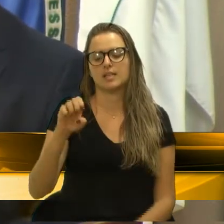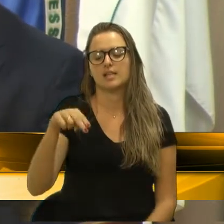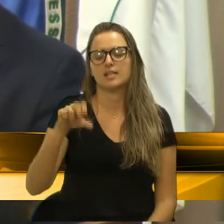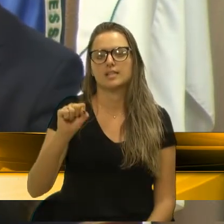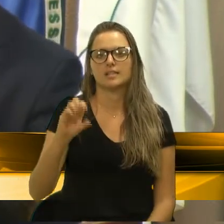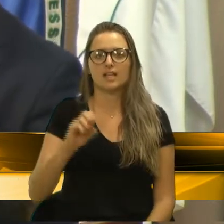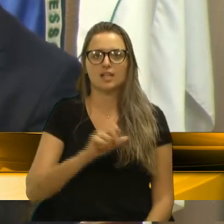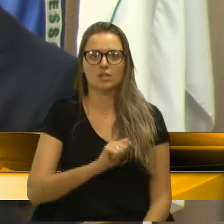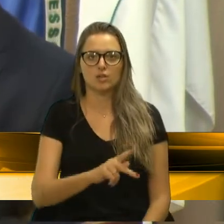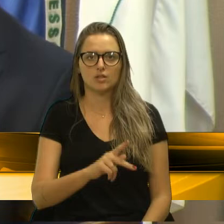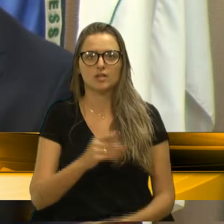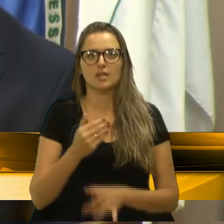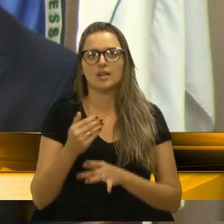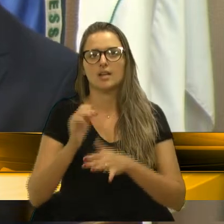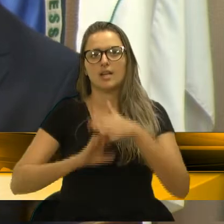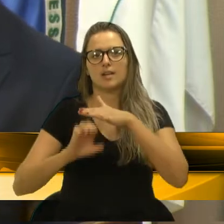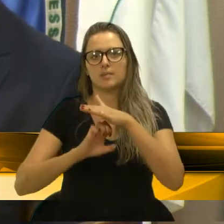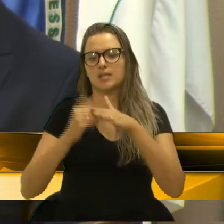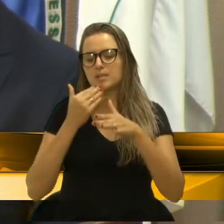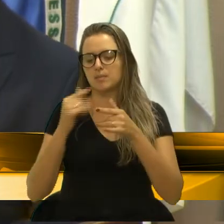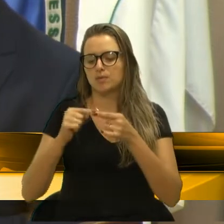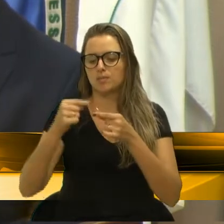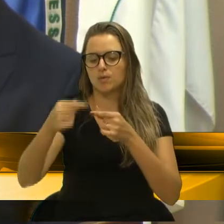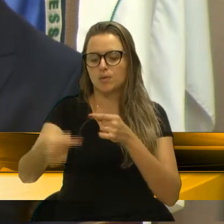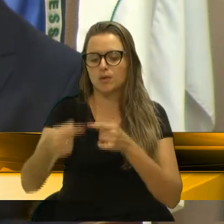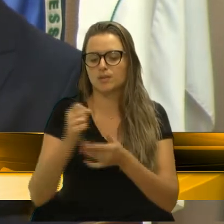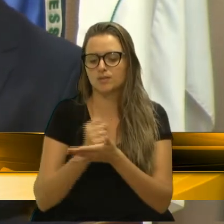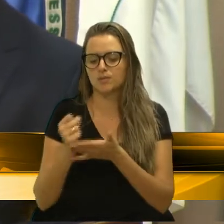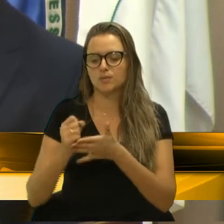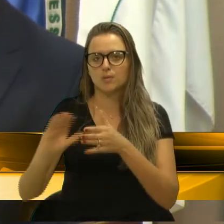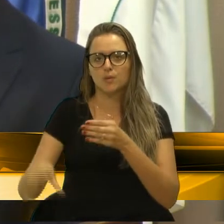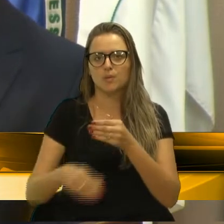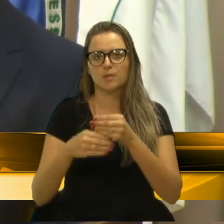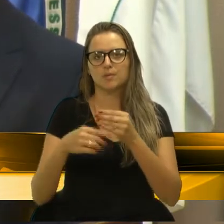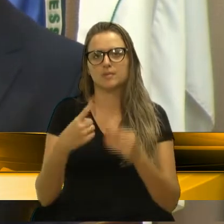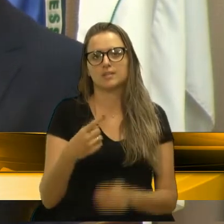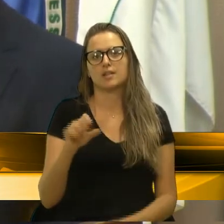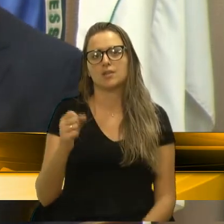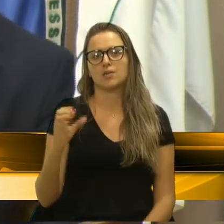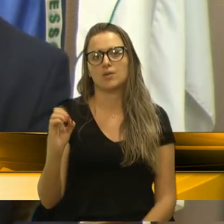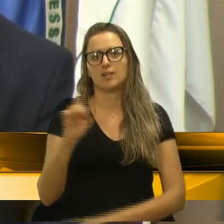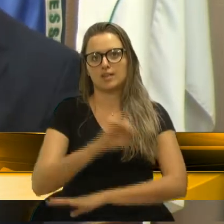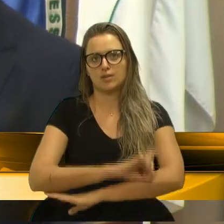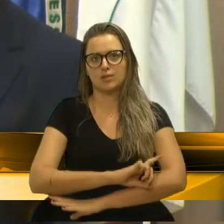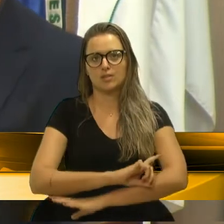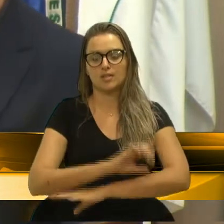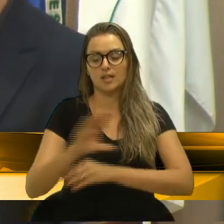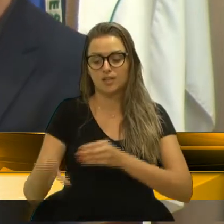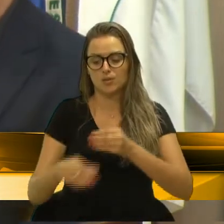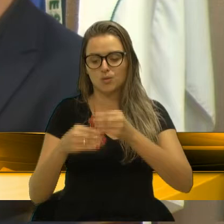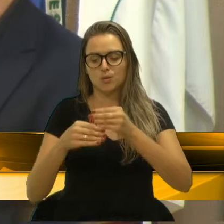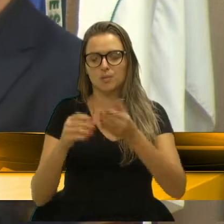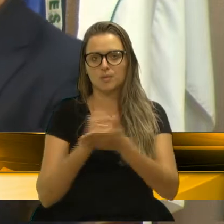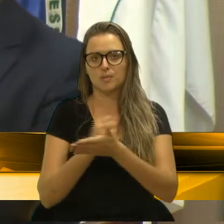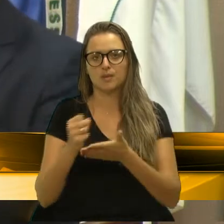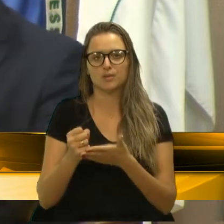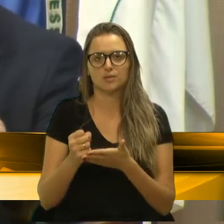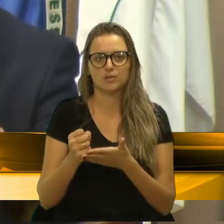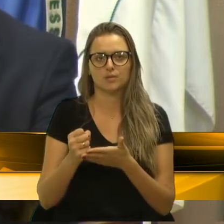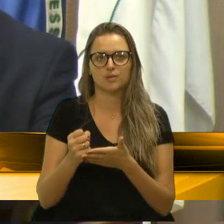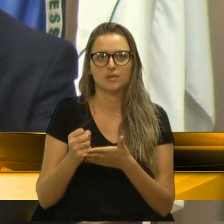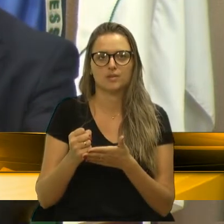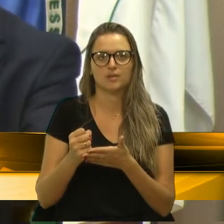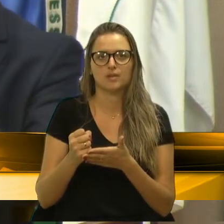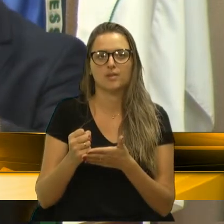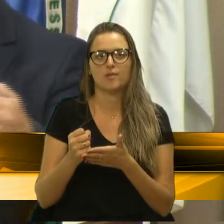solicitou a prorrogação do contrato, um aditivo de 180 dias. E no aditivo,